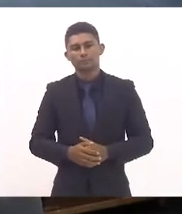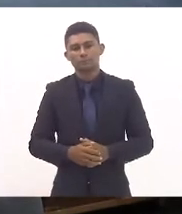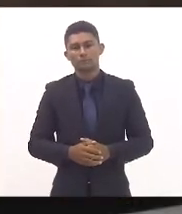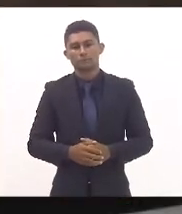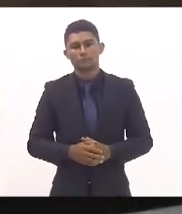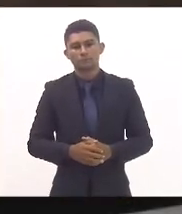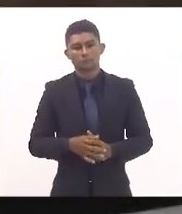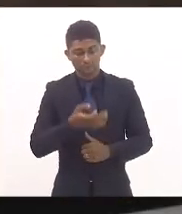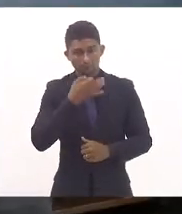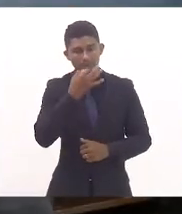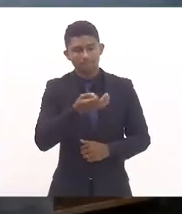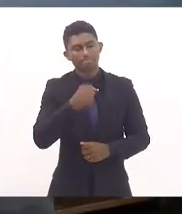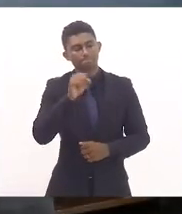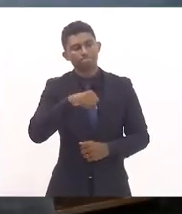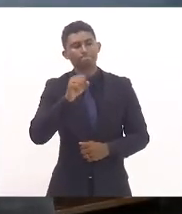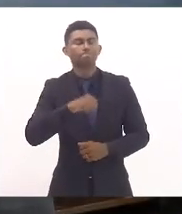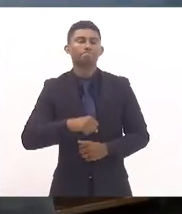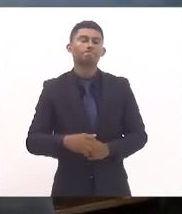Parecer favorável.